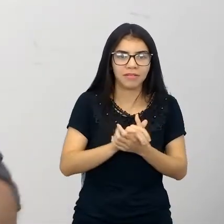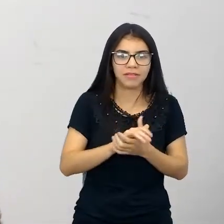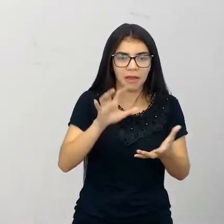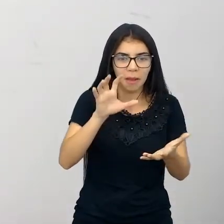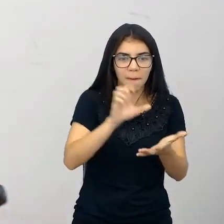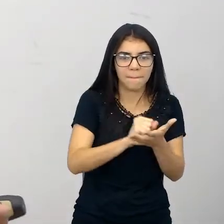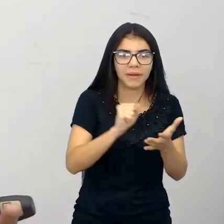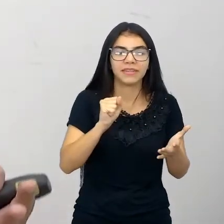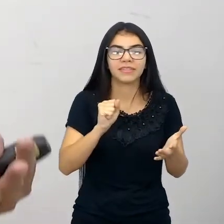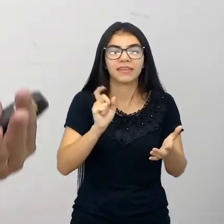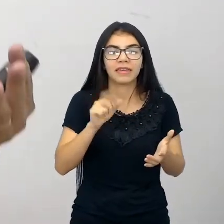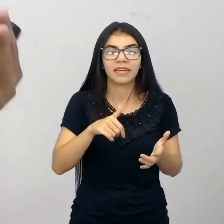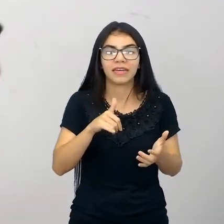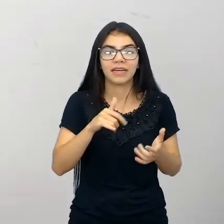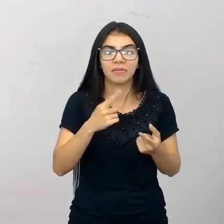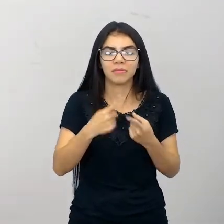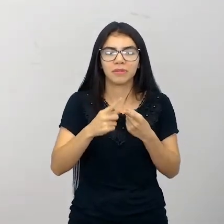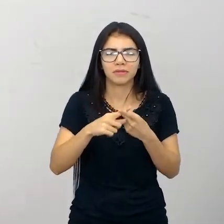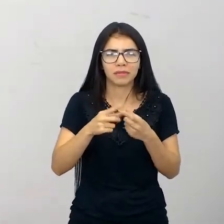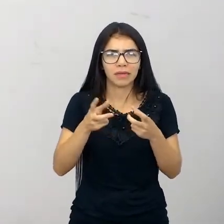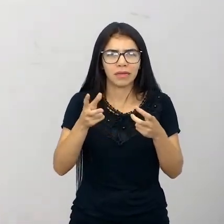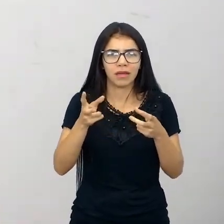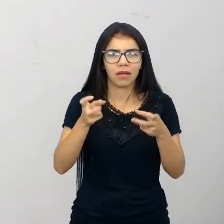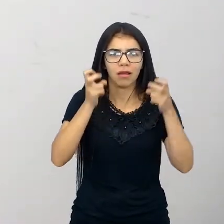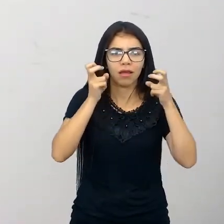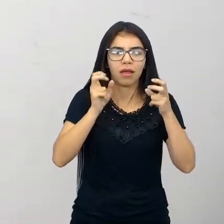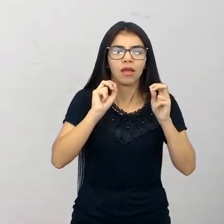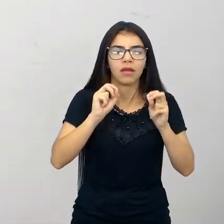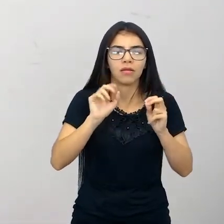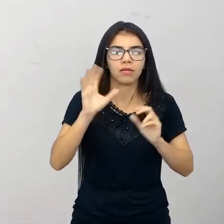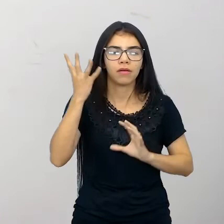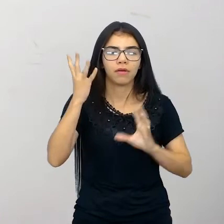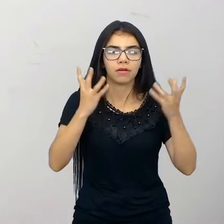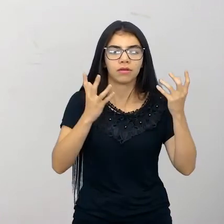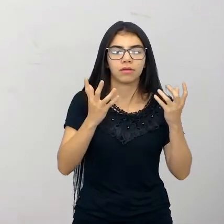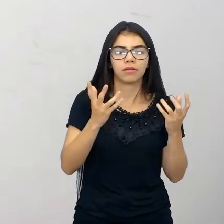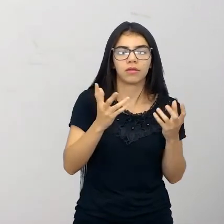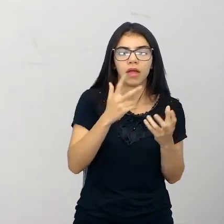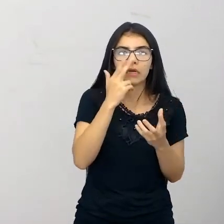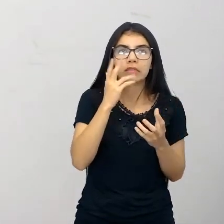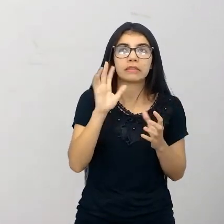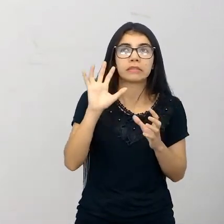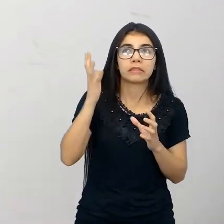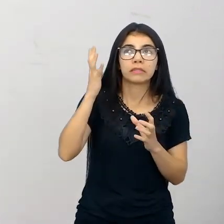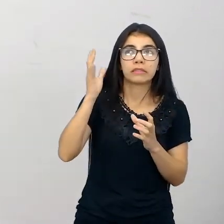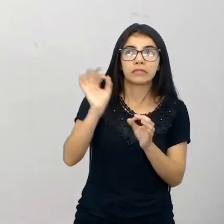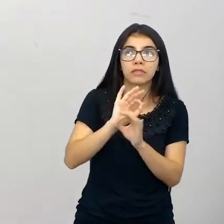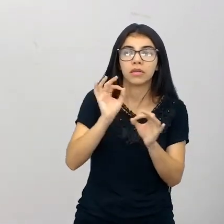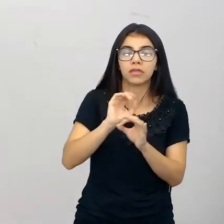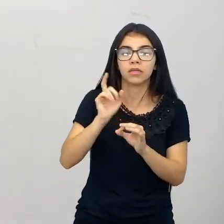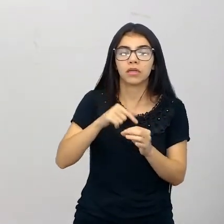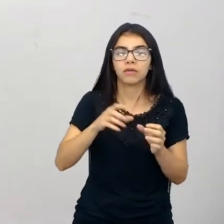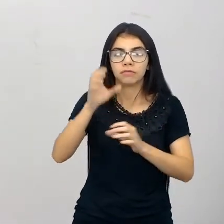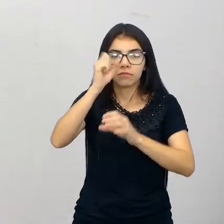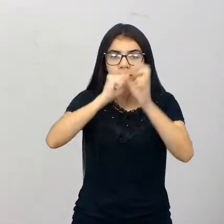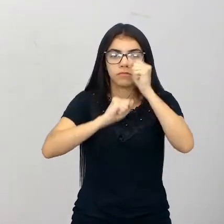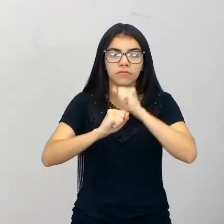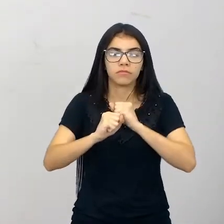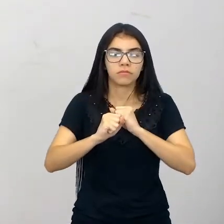pega ele, mas assim, porque fingir que não está acontecendo, que você aprendeu quando você não aprendeu,